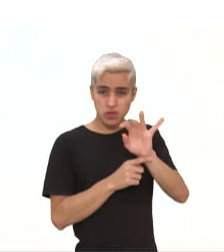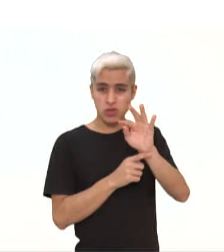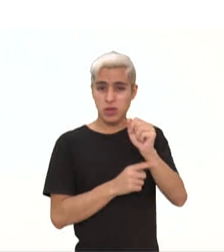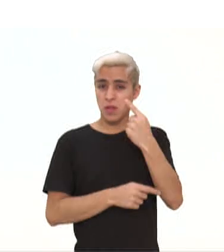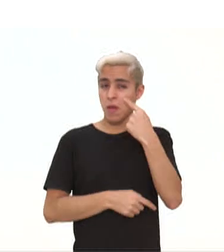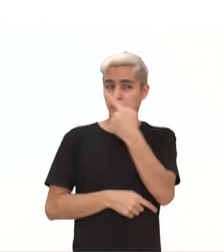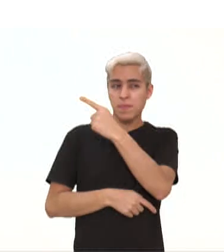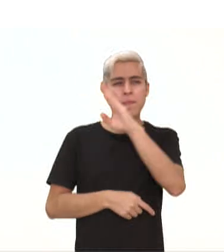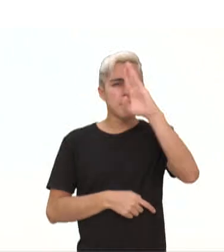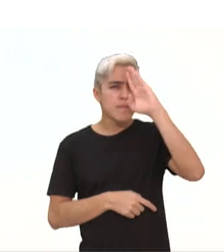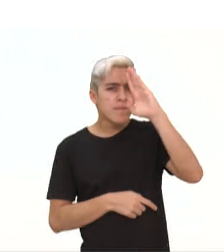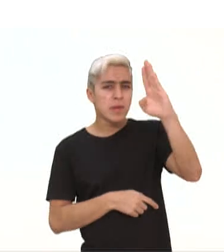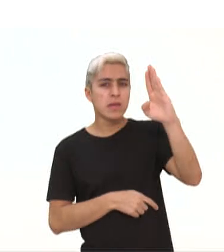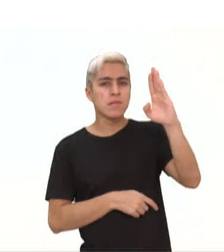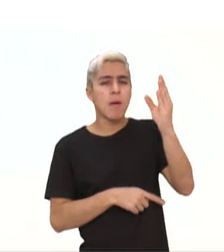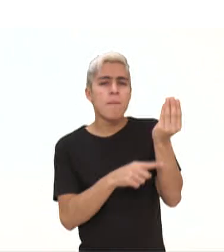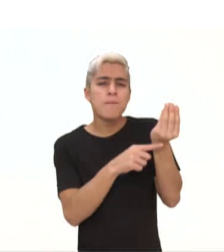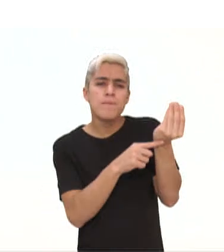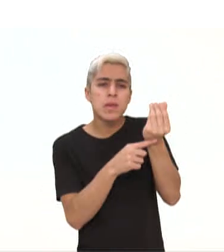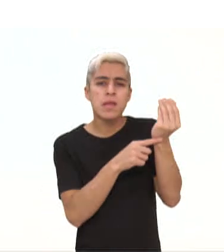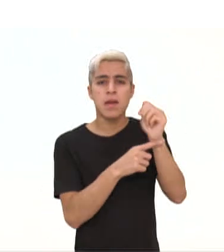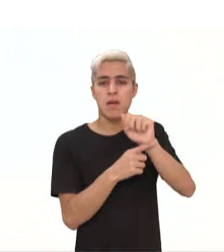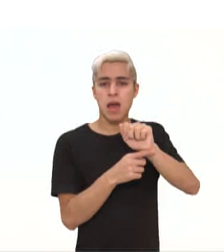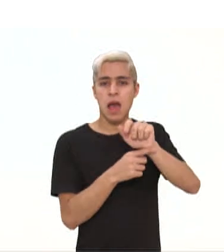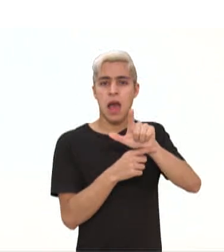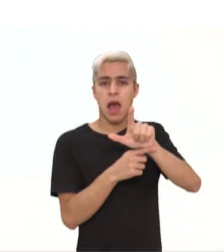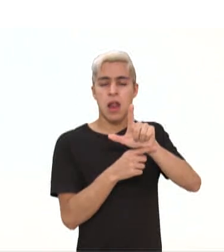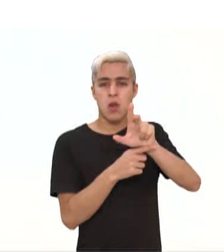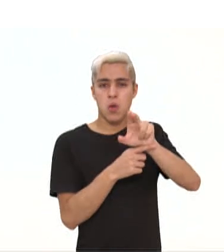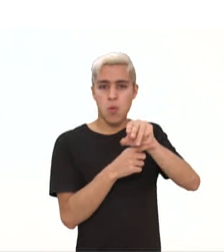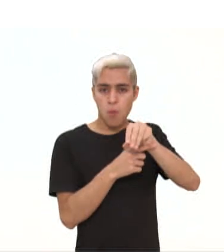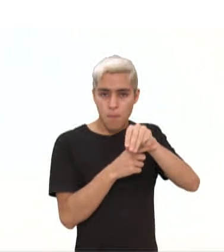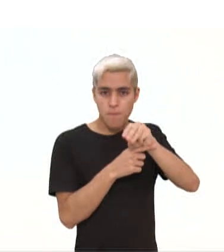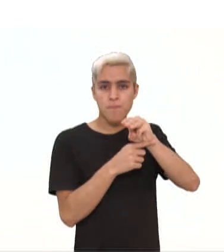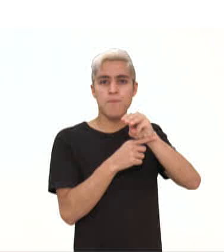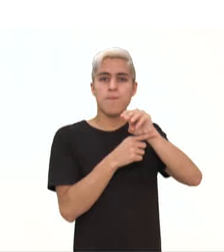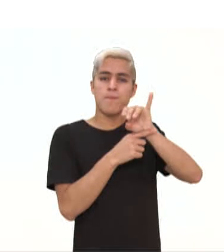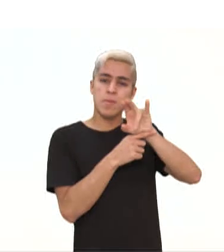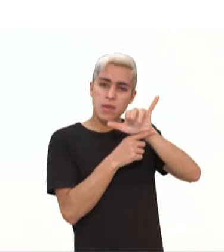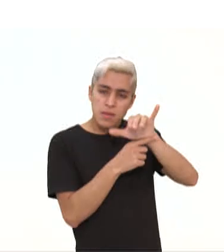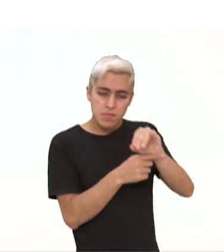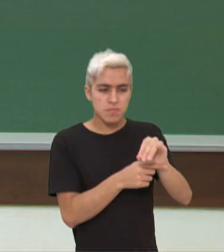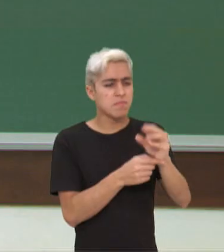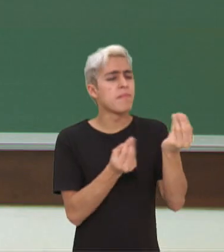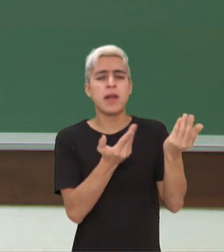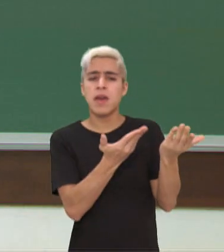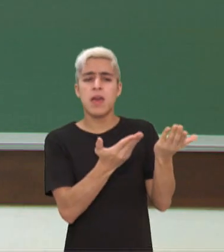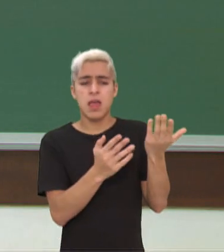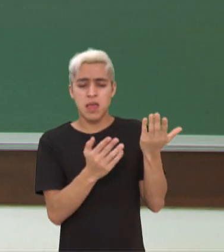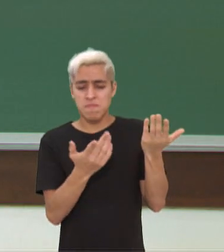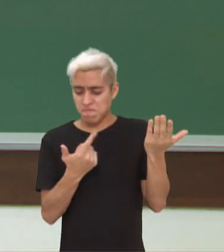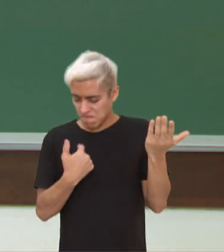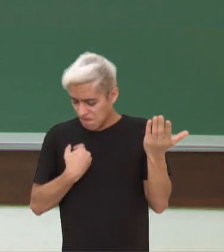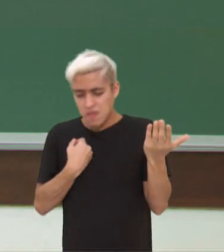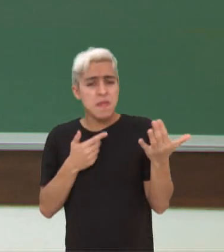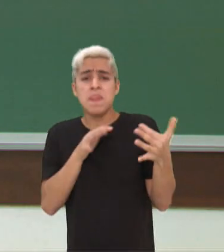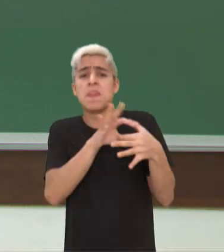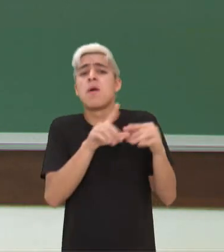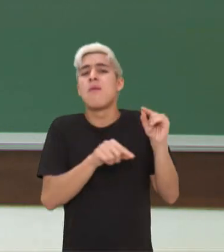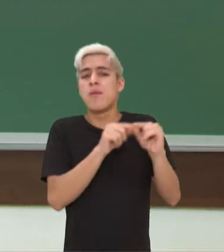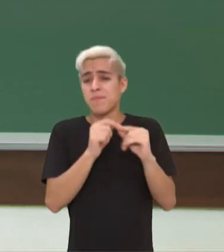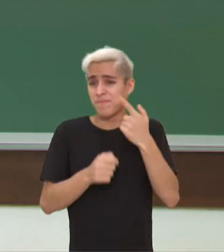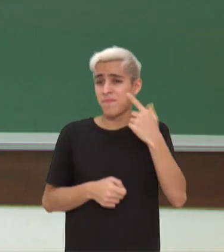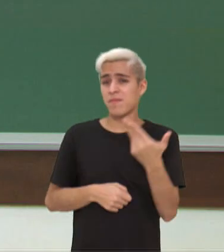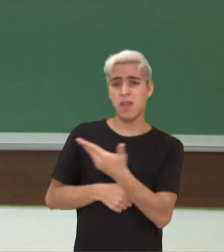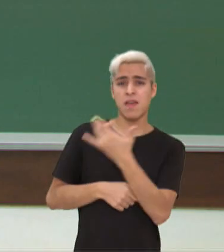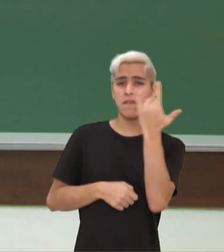o principal minério de alumínio. Qual é a finalidade? Onde está a bauxita na nossa vida? A imagem ali já mostra para